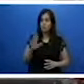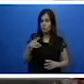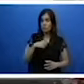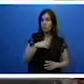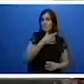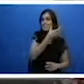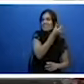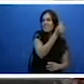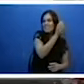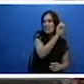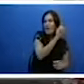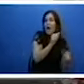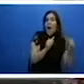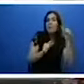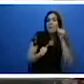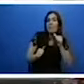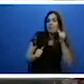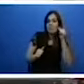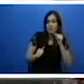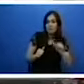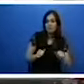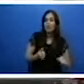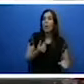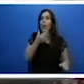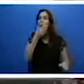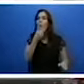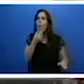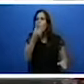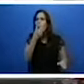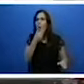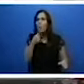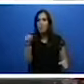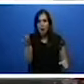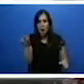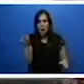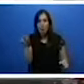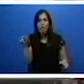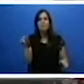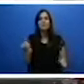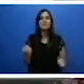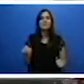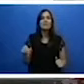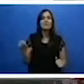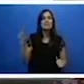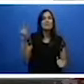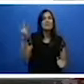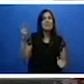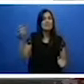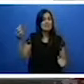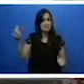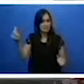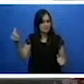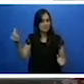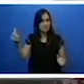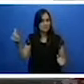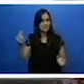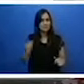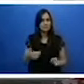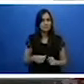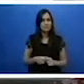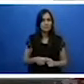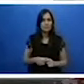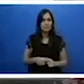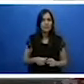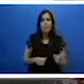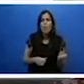de cor, a quantidade que ela tem. O irmão dela tem um pouco menos, significa que a Vitória tem mais lápis que o irmão. Mas quantos